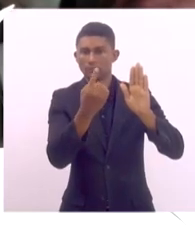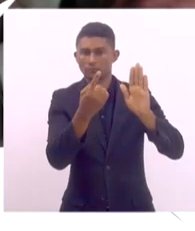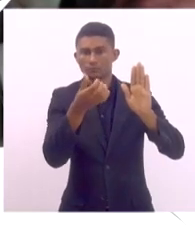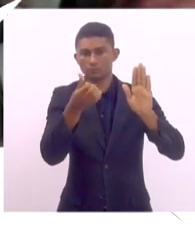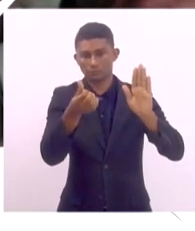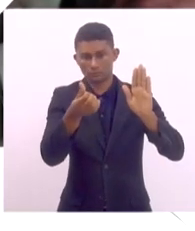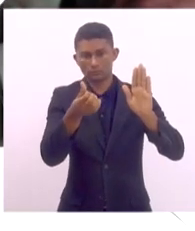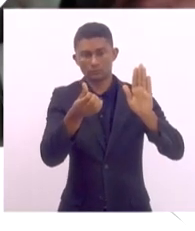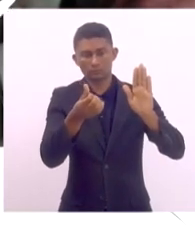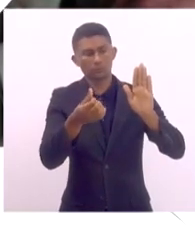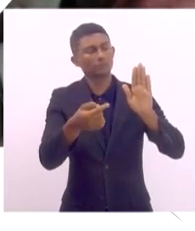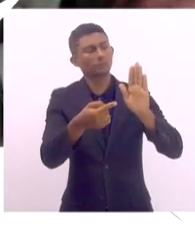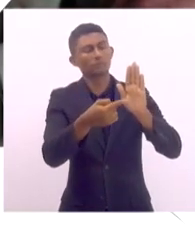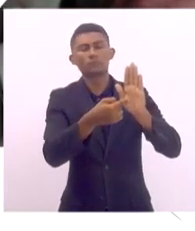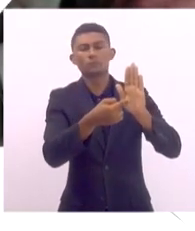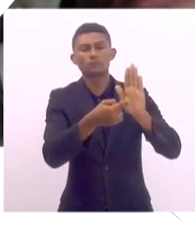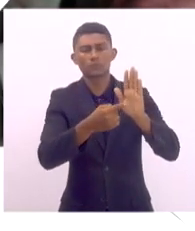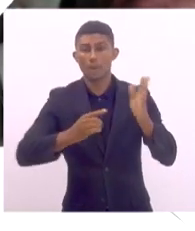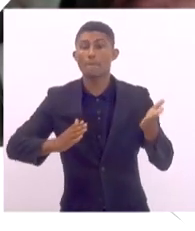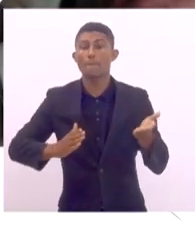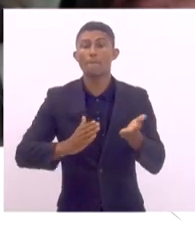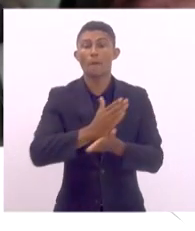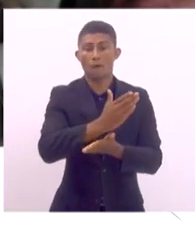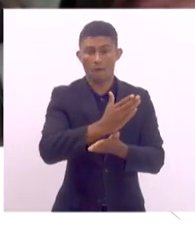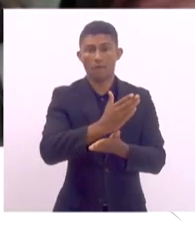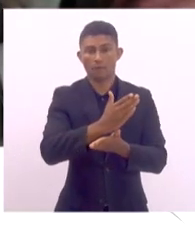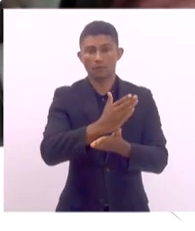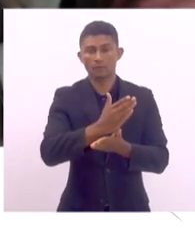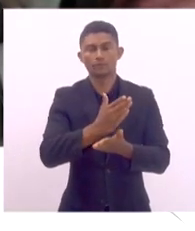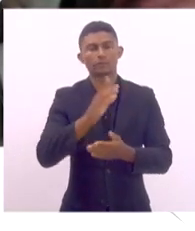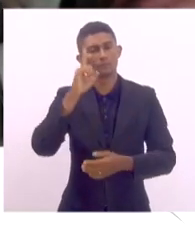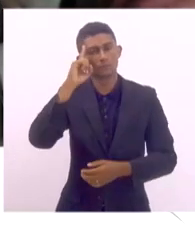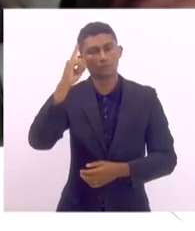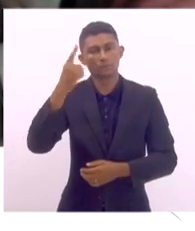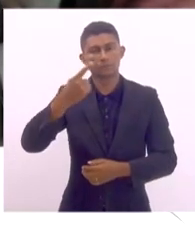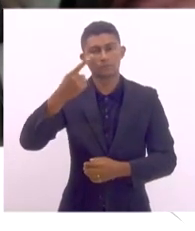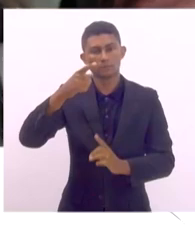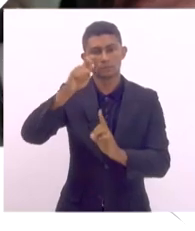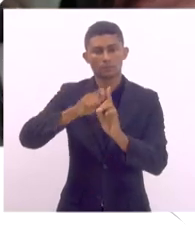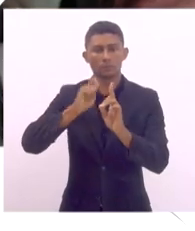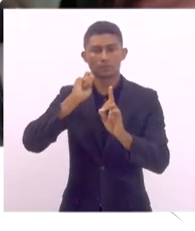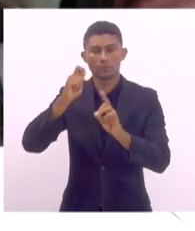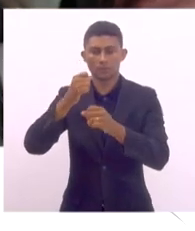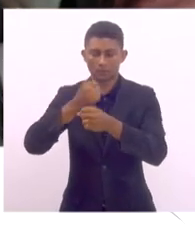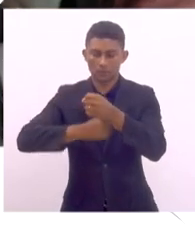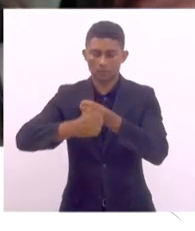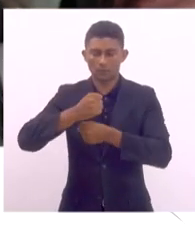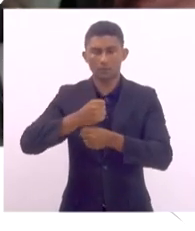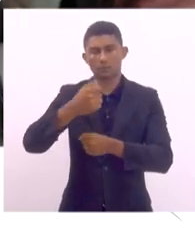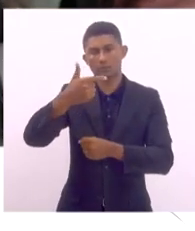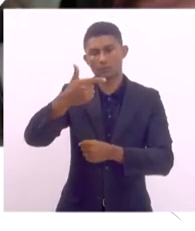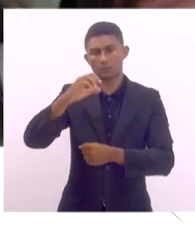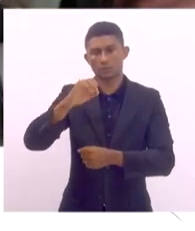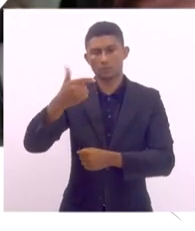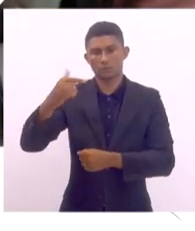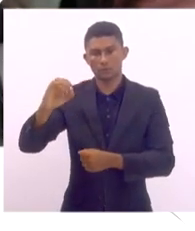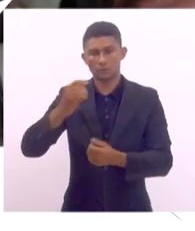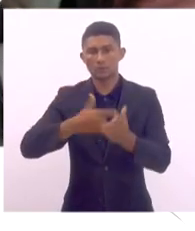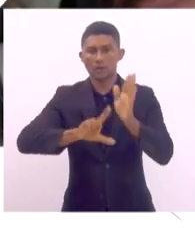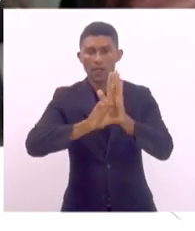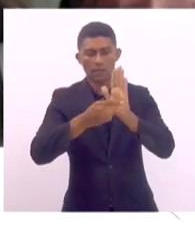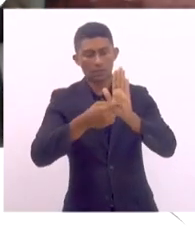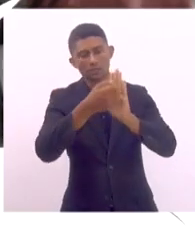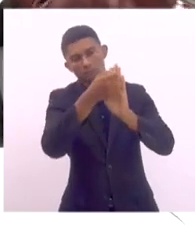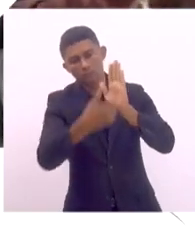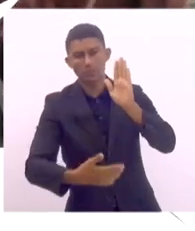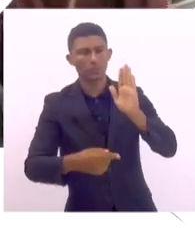9.616, sancionada em 1º de abril de 2020, olha o que diz aqui, deputado